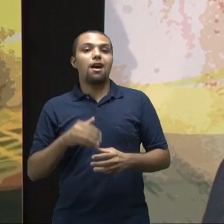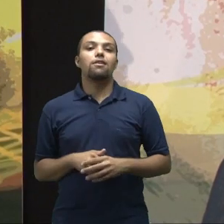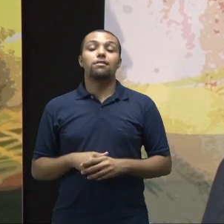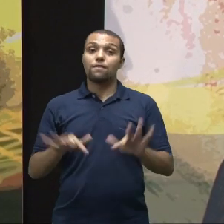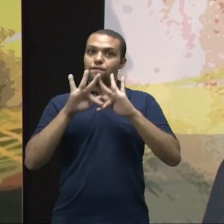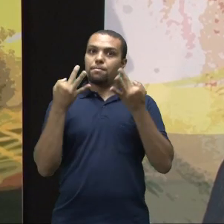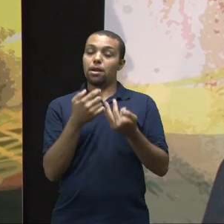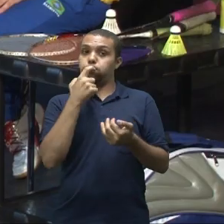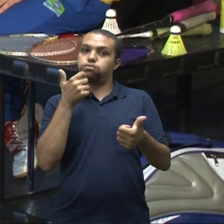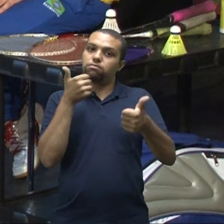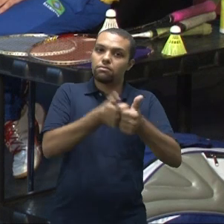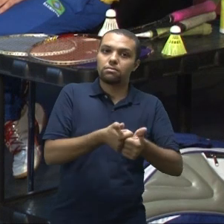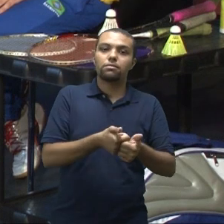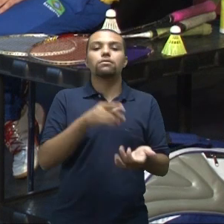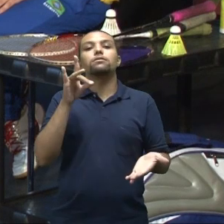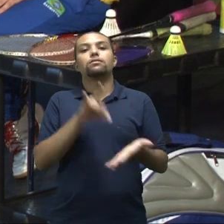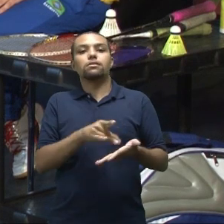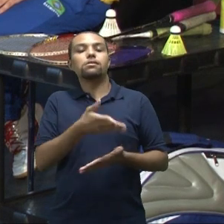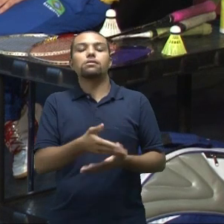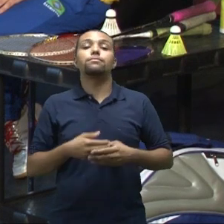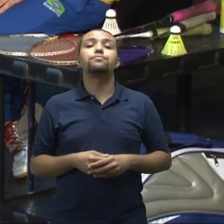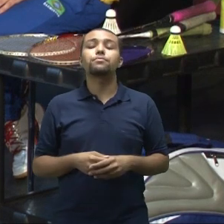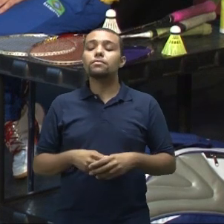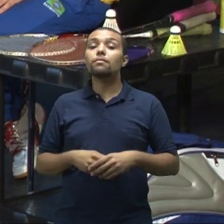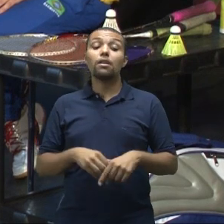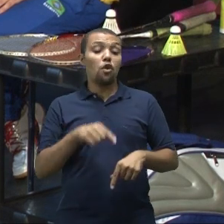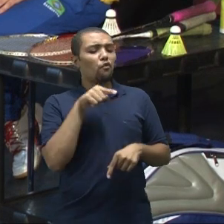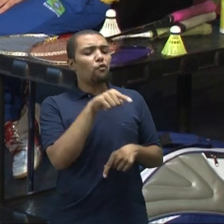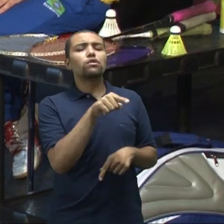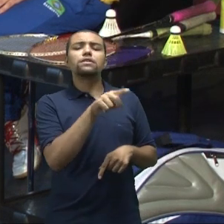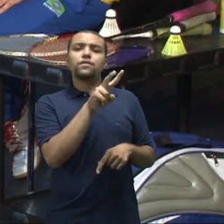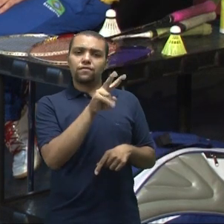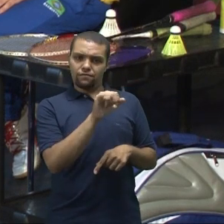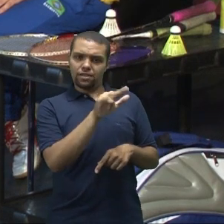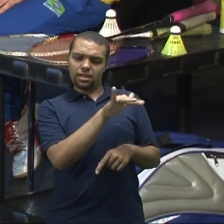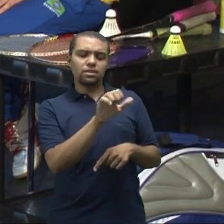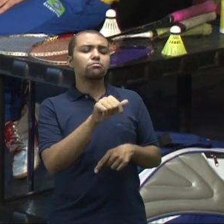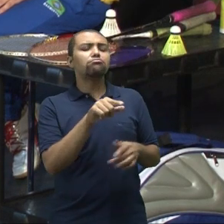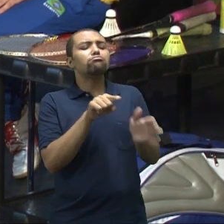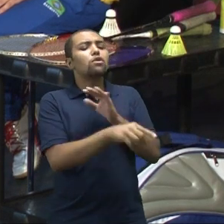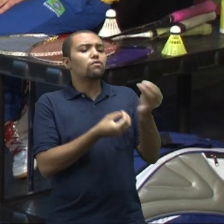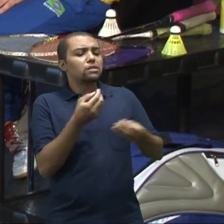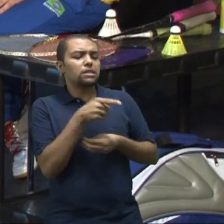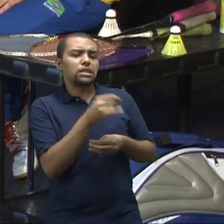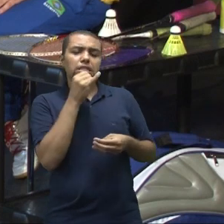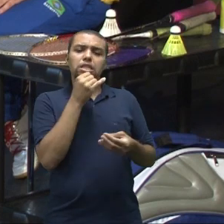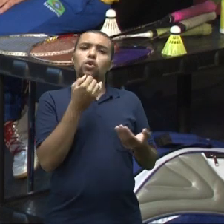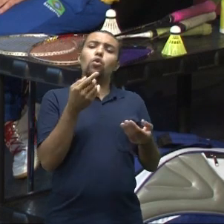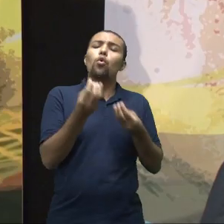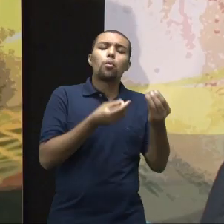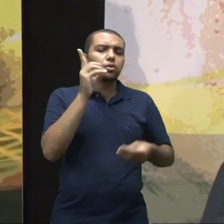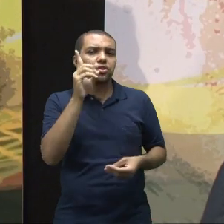é bem bacana mesmo, né, a família está próxima. Próxima mesmo nessas atividades. E Vinícius, para você, assim, como que é conciliar o dia a dia?